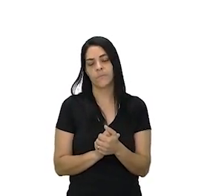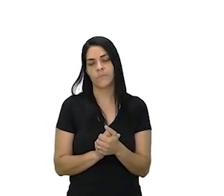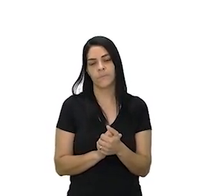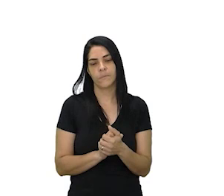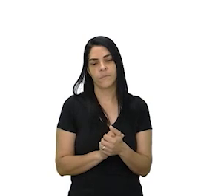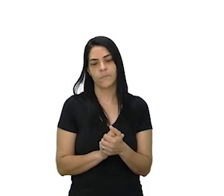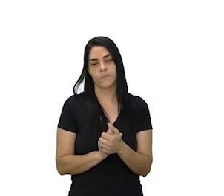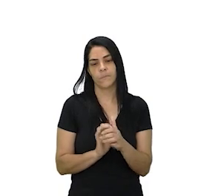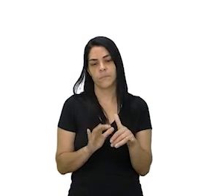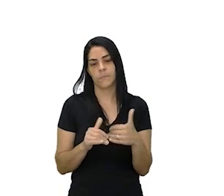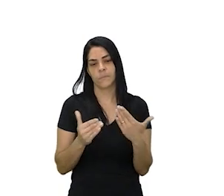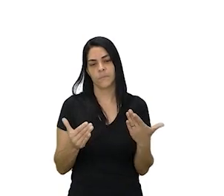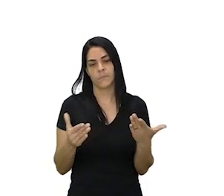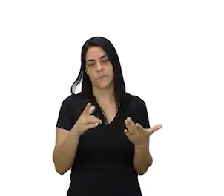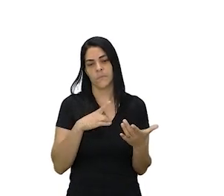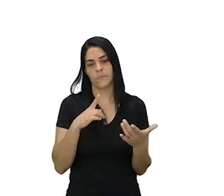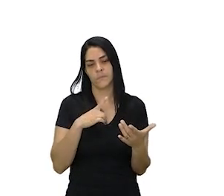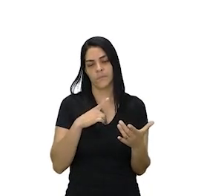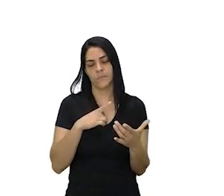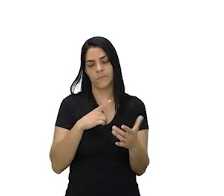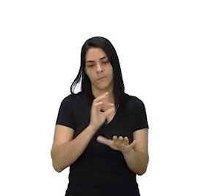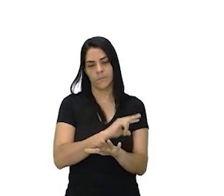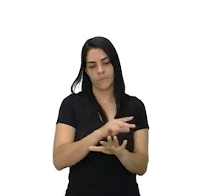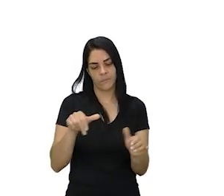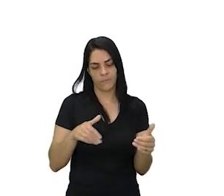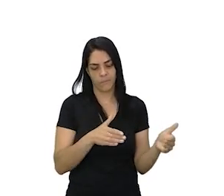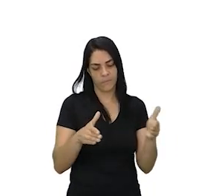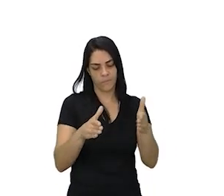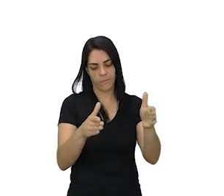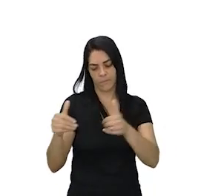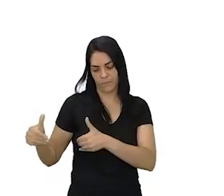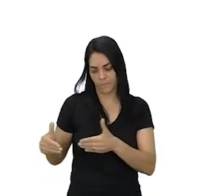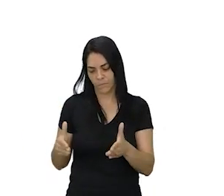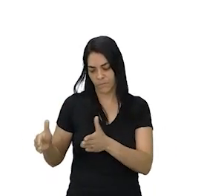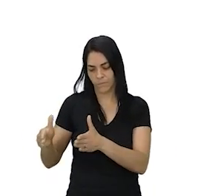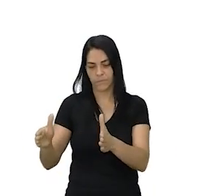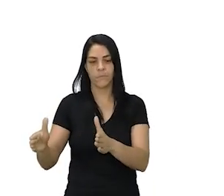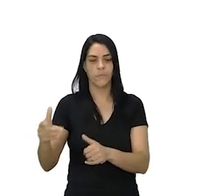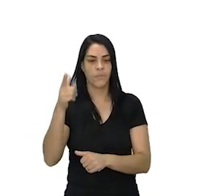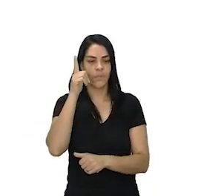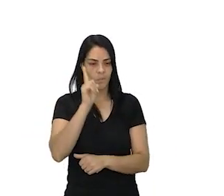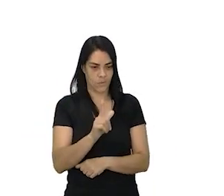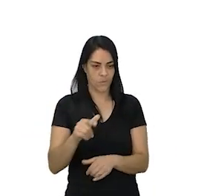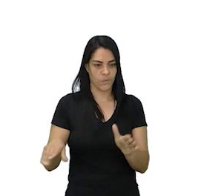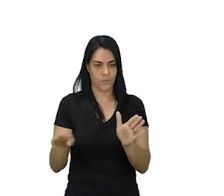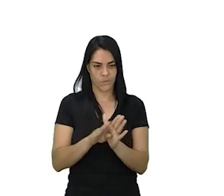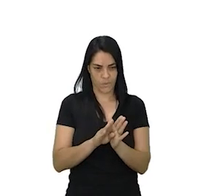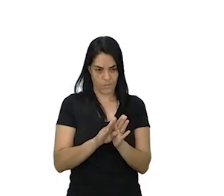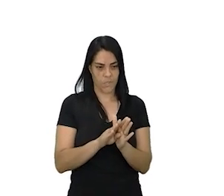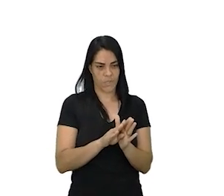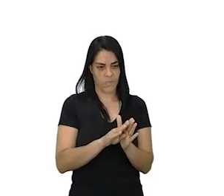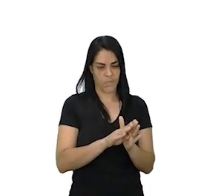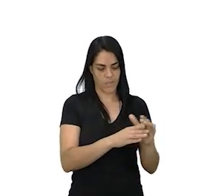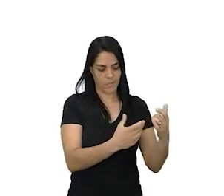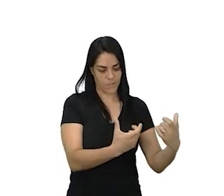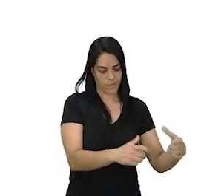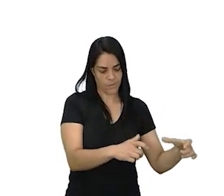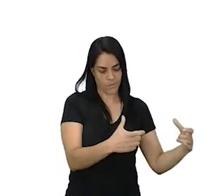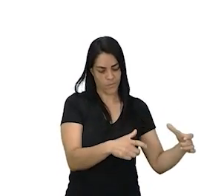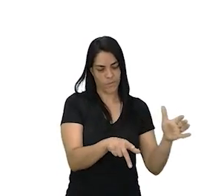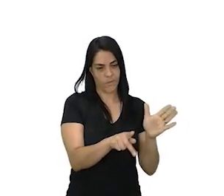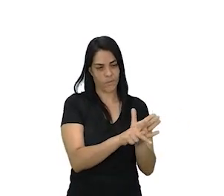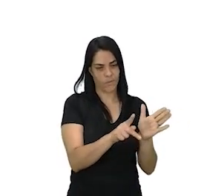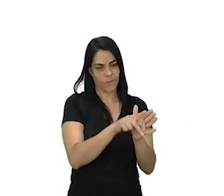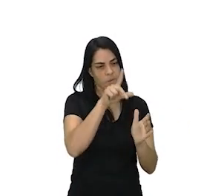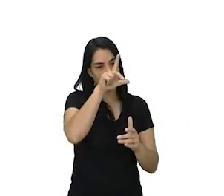Bom, então eu tenho inúmeros caminhos que eu posso fazer para chegar no viveiro das aves. Eu posso